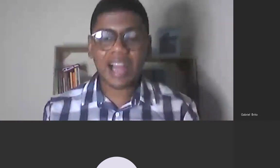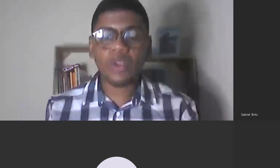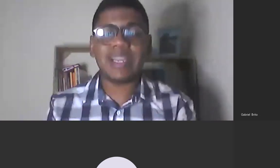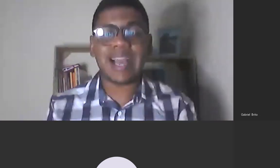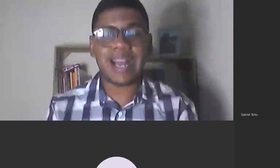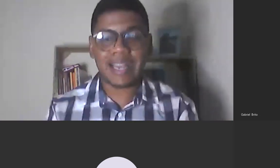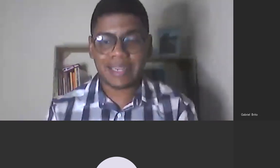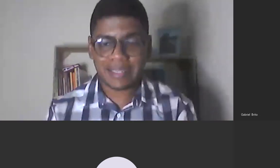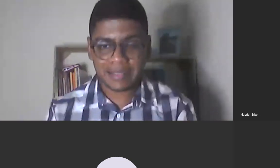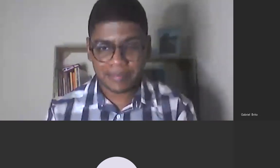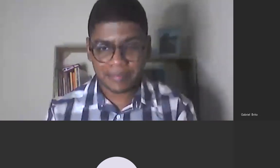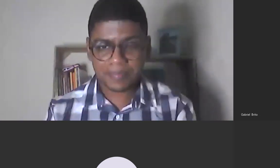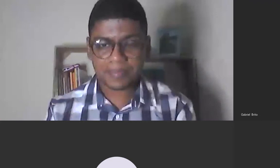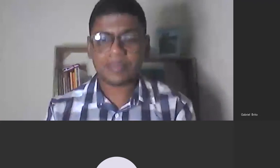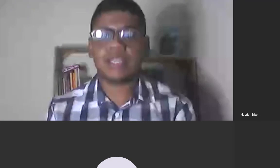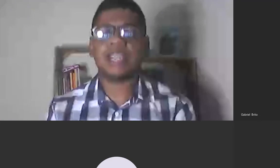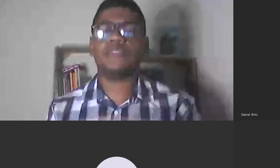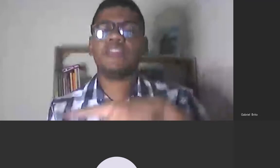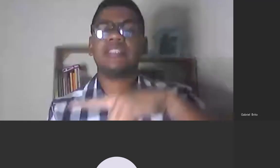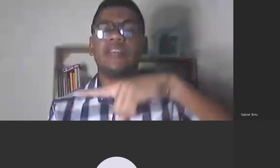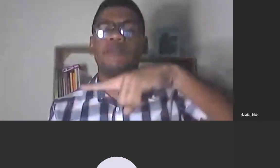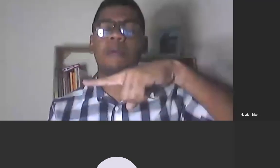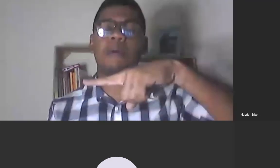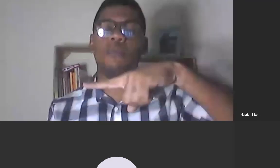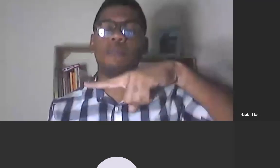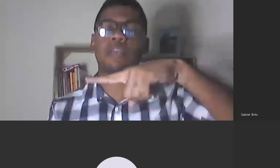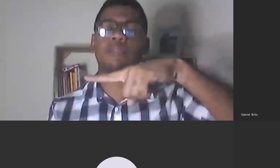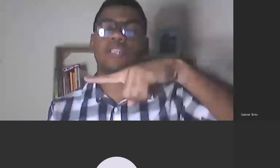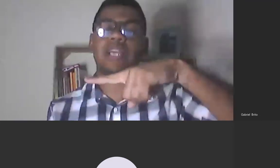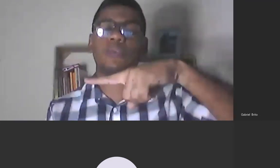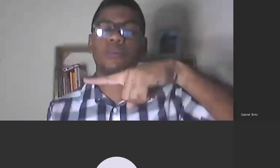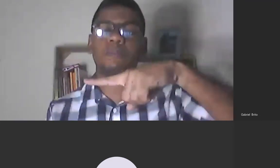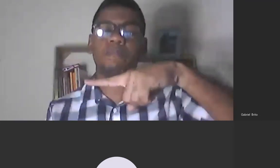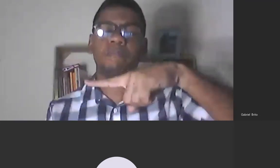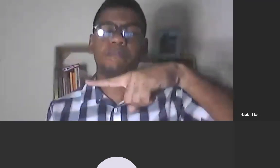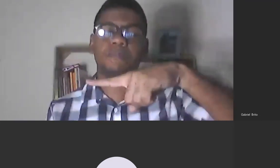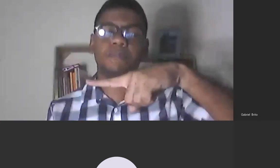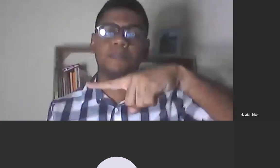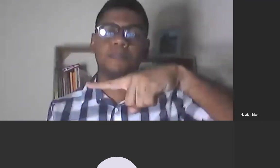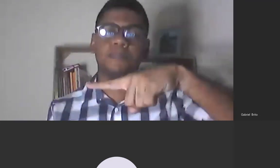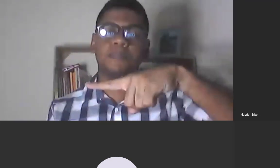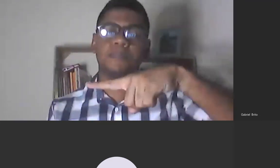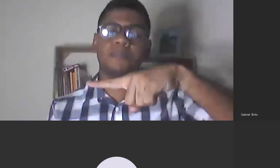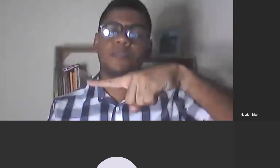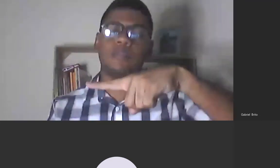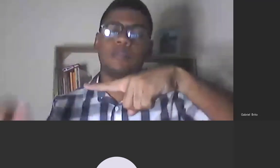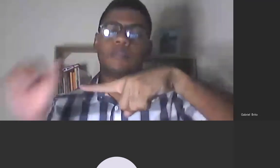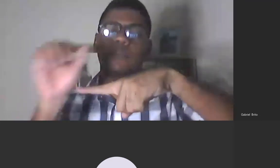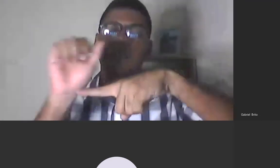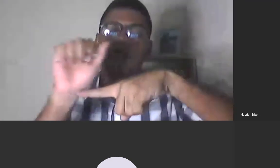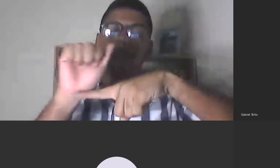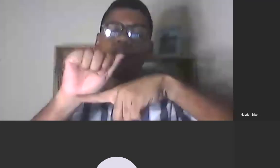para alugar. A gente vai fazer uma mão com o dedo indicador.